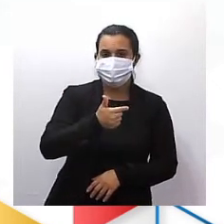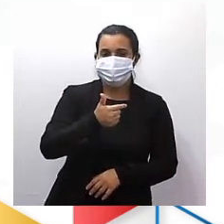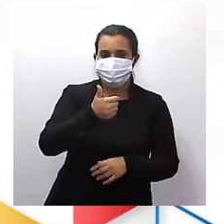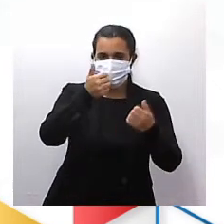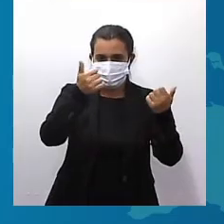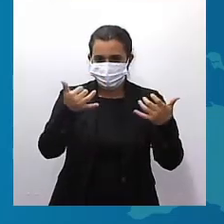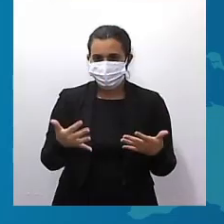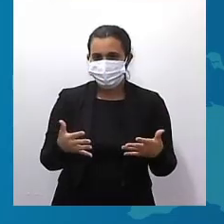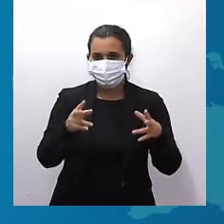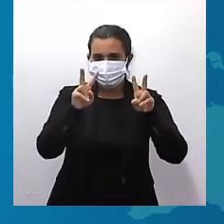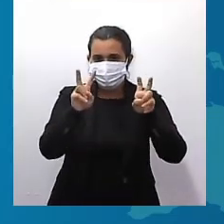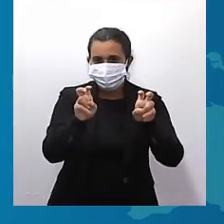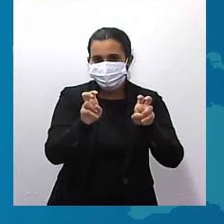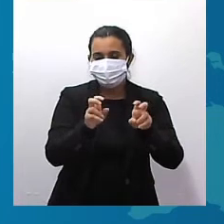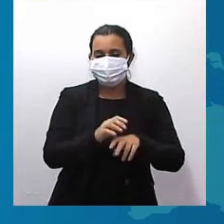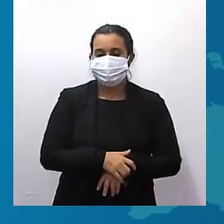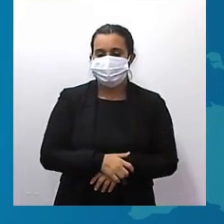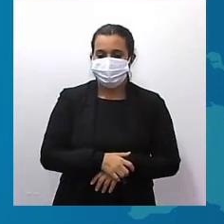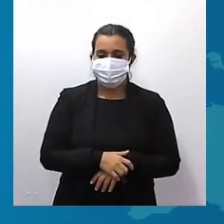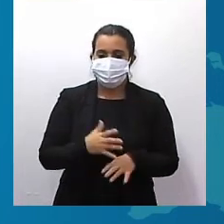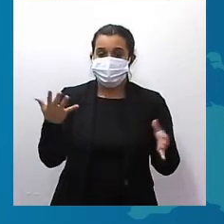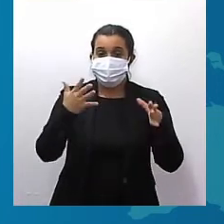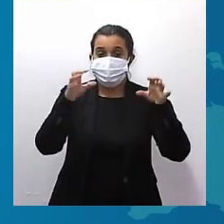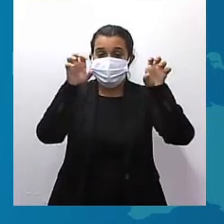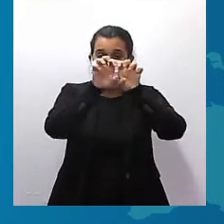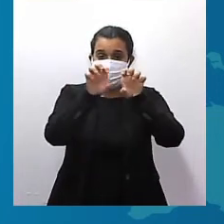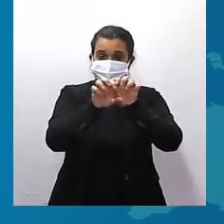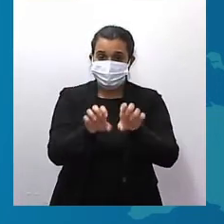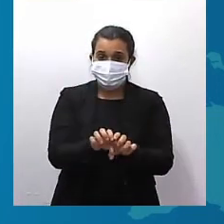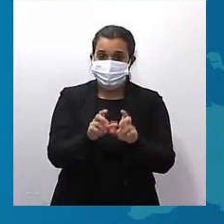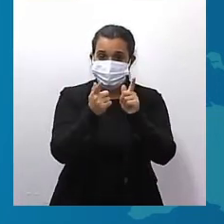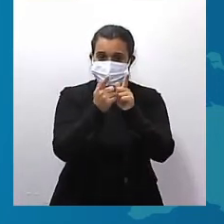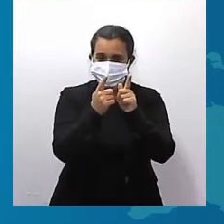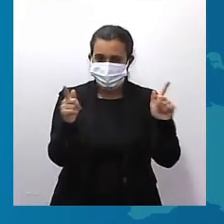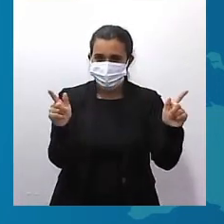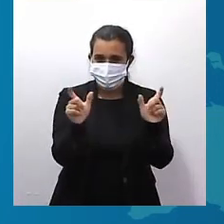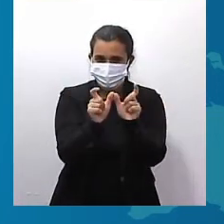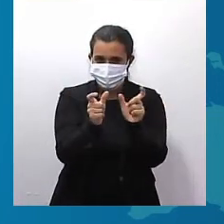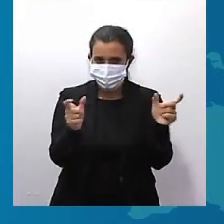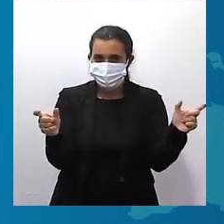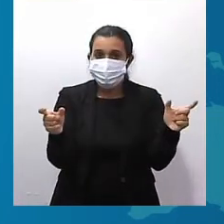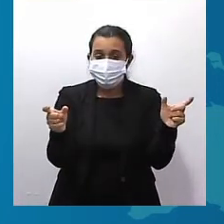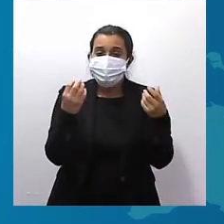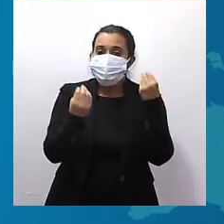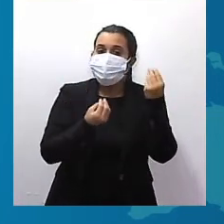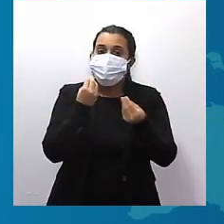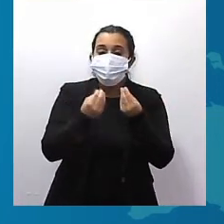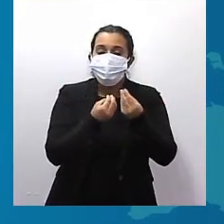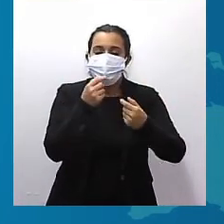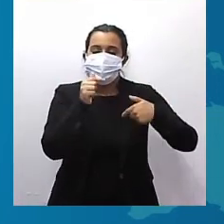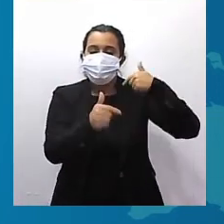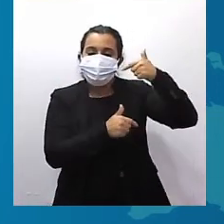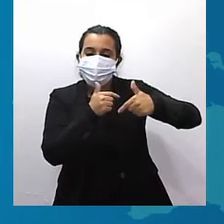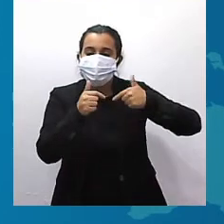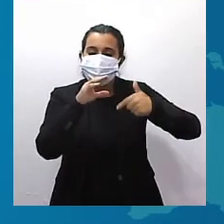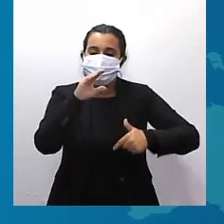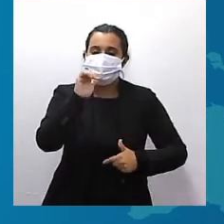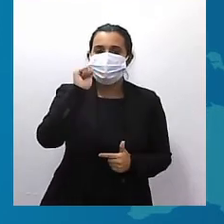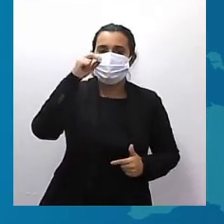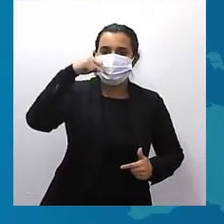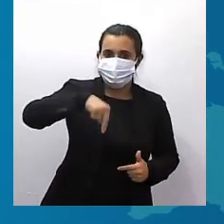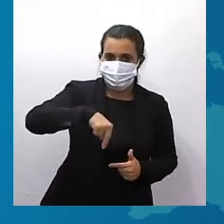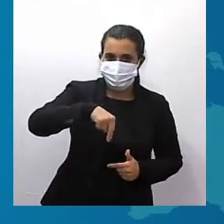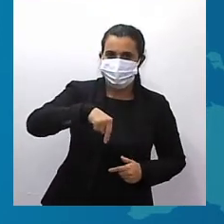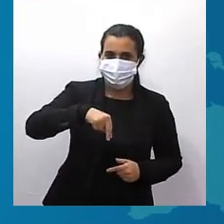gente vai para a parte mesmo estrutural da gramática. Como é que funciona aí o verbo can? Geralmente no inglês, quando a